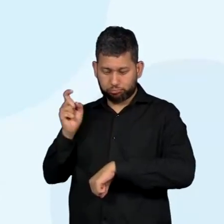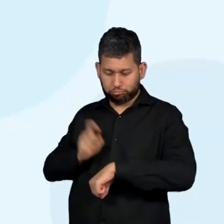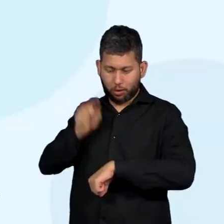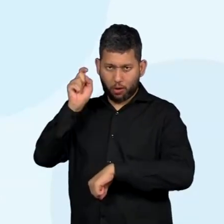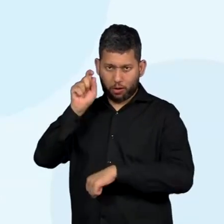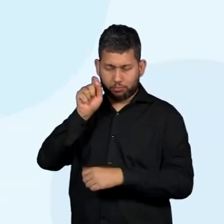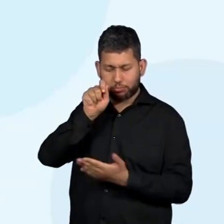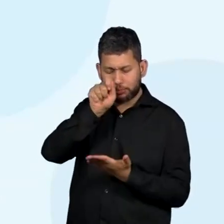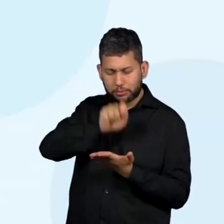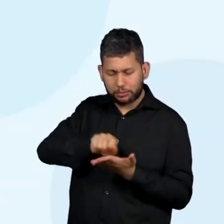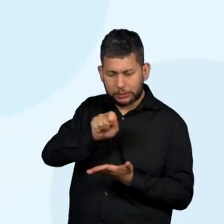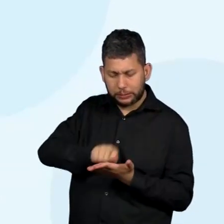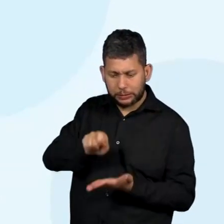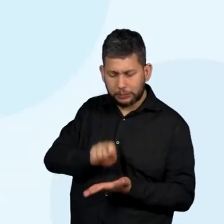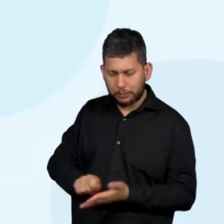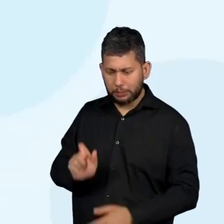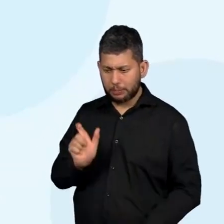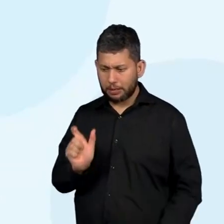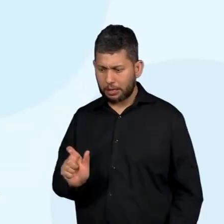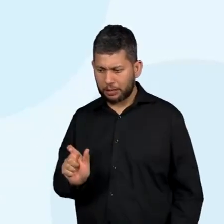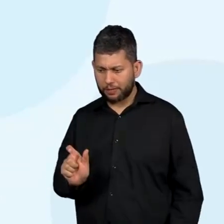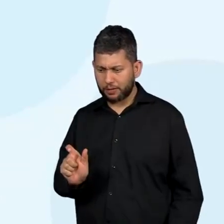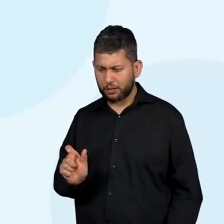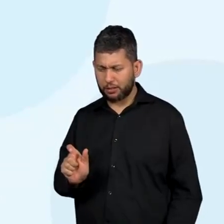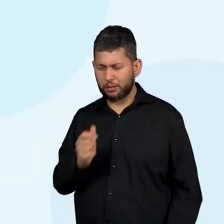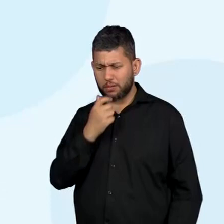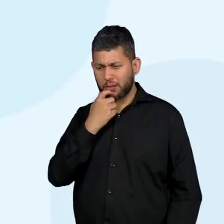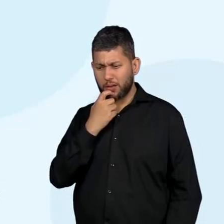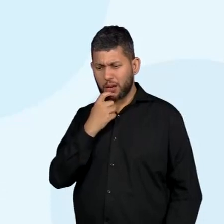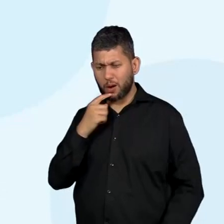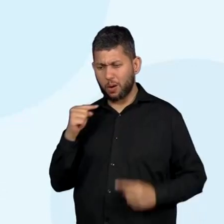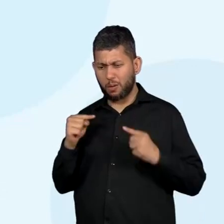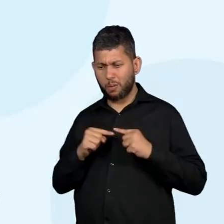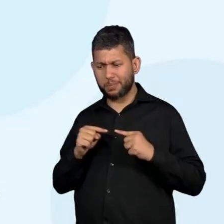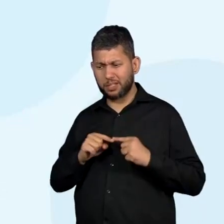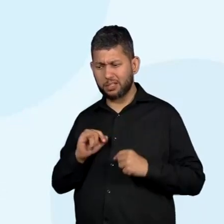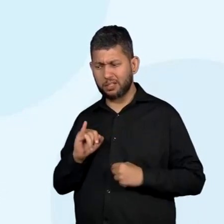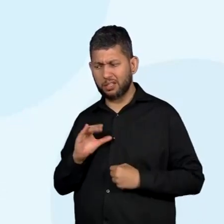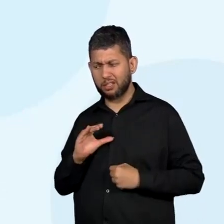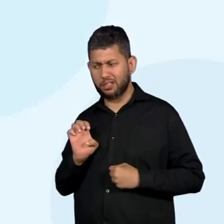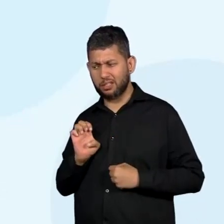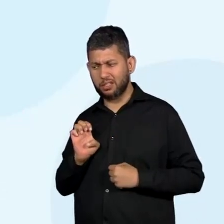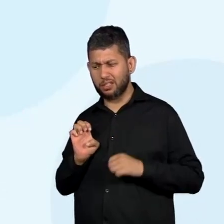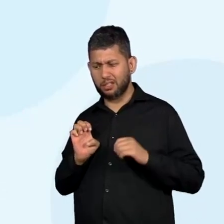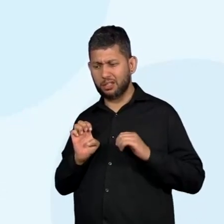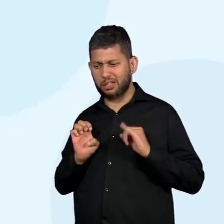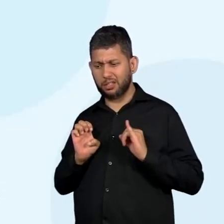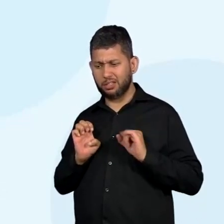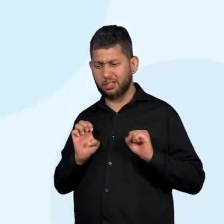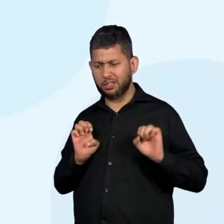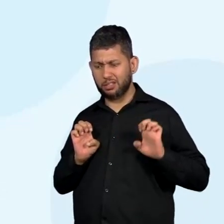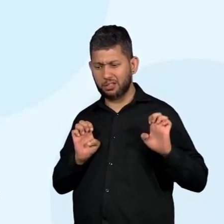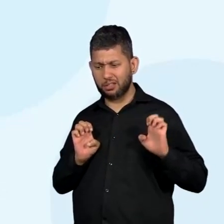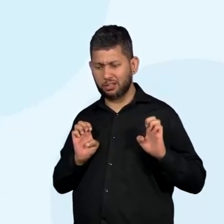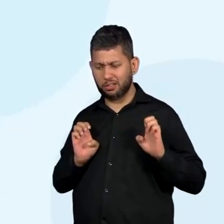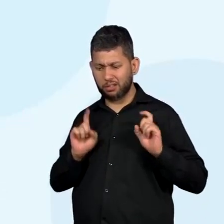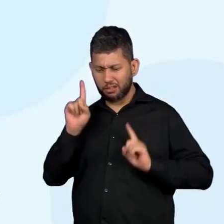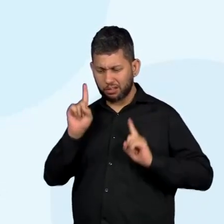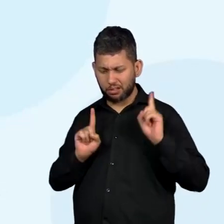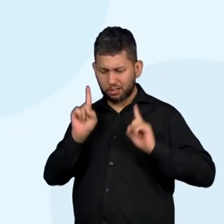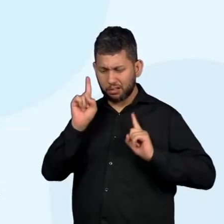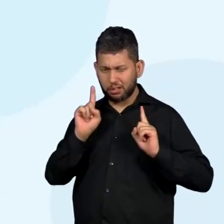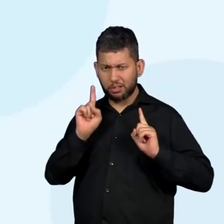uma palavra que deve ser escrita com ICE ou ICE, dá confusão? Já parou para pensar